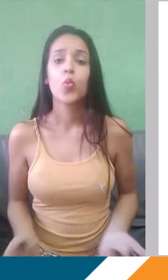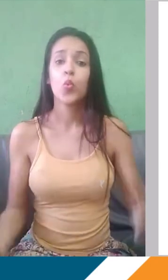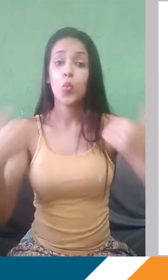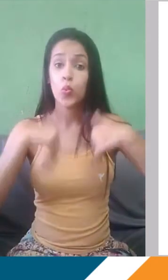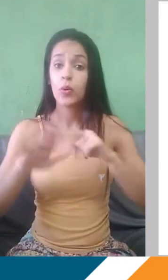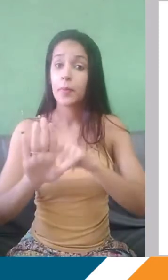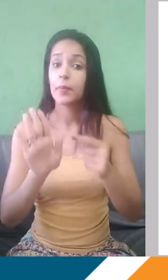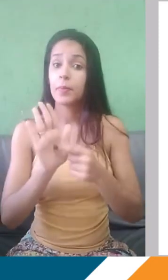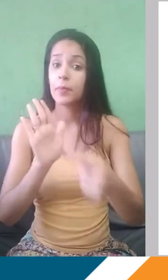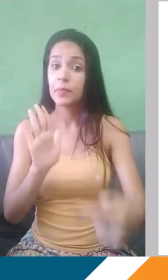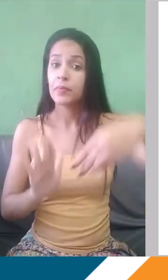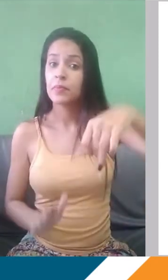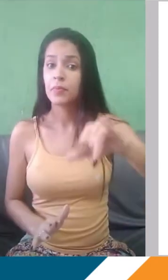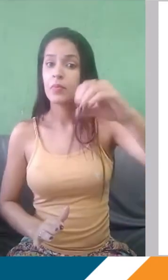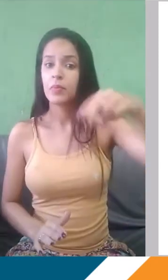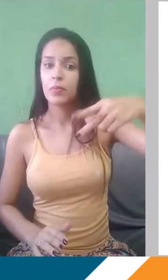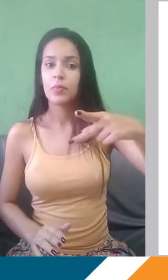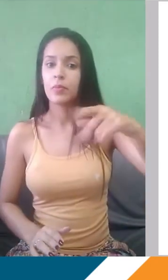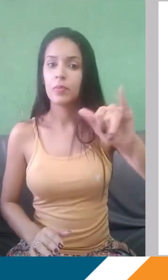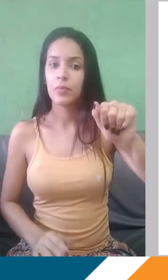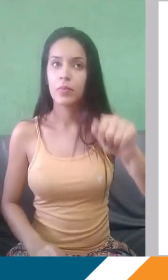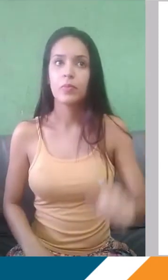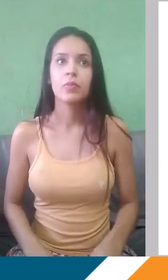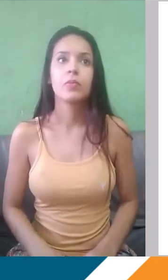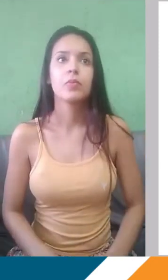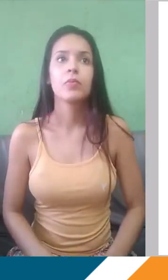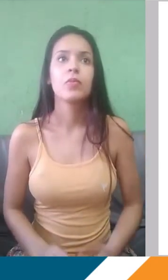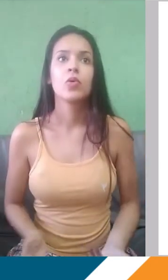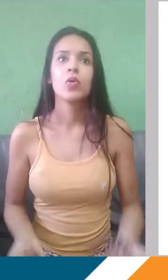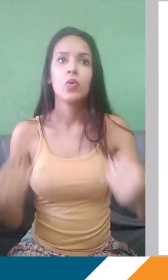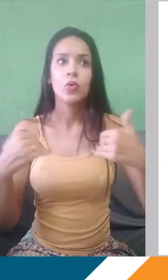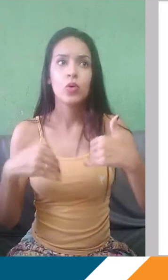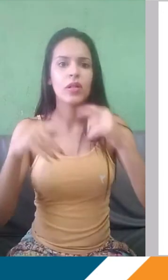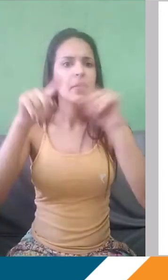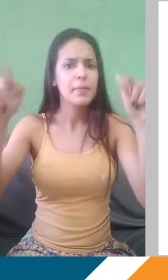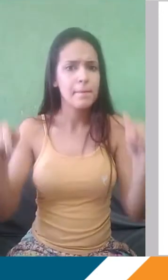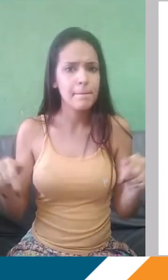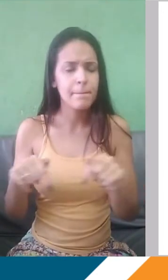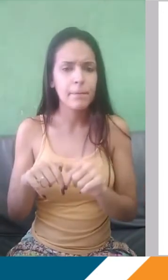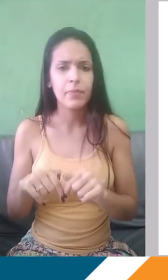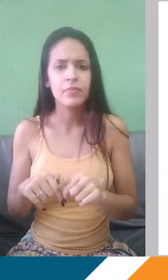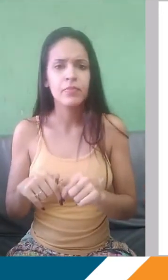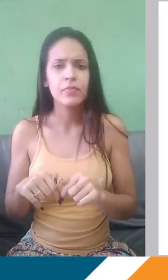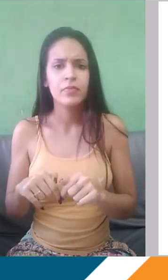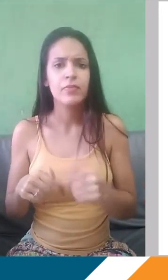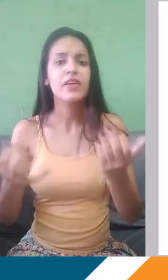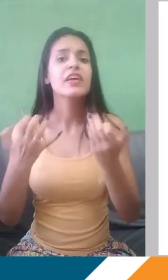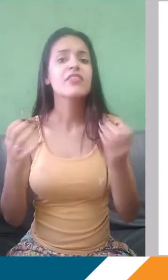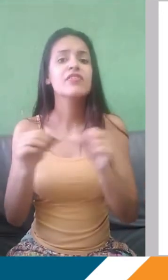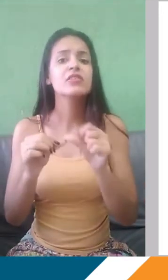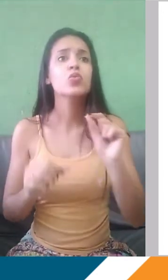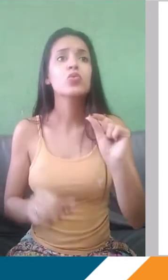uso metafórico da miopia e a exploração das características da imagem, o cartoon, alternativa